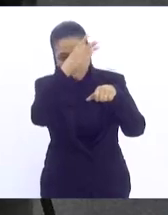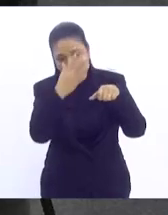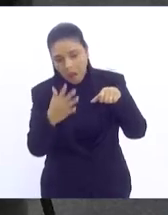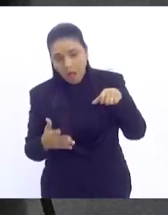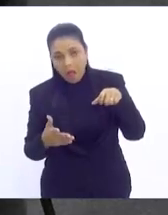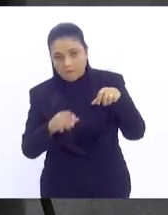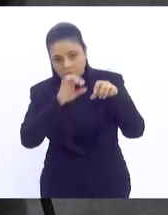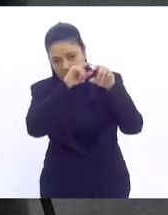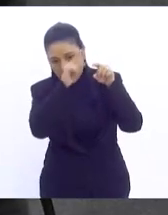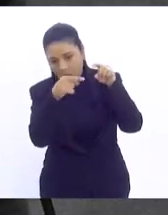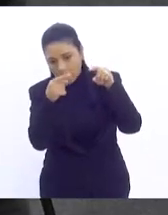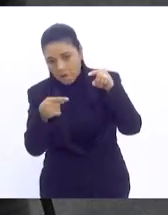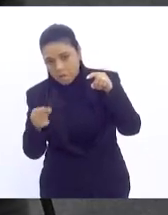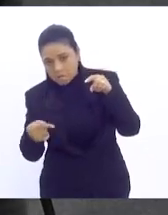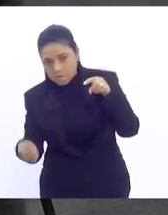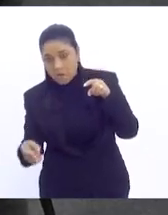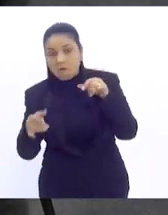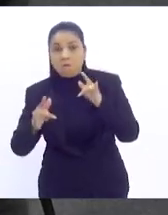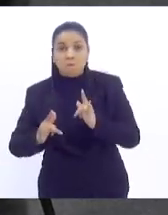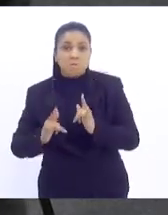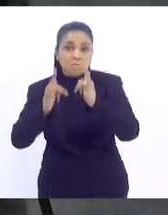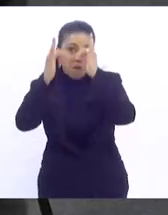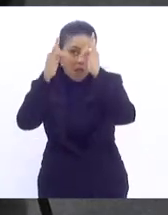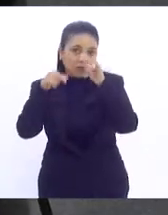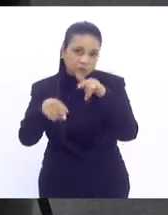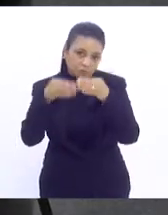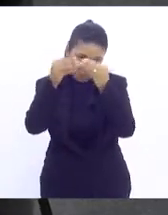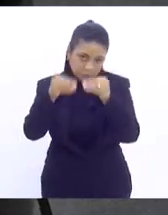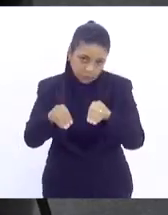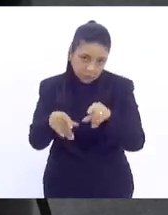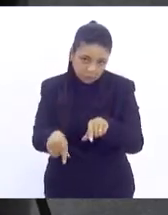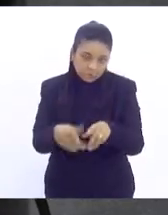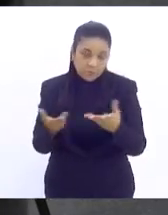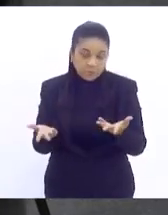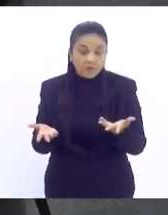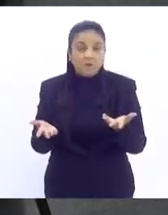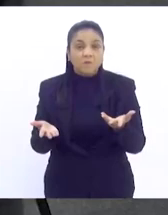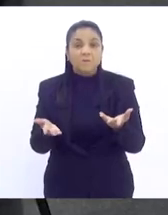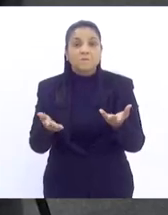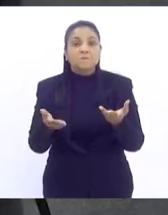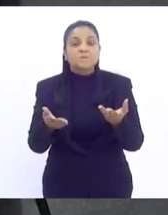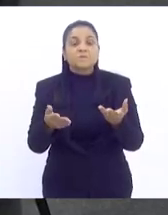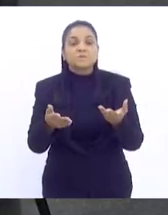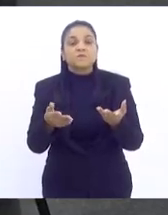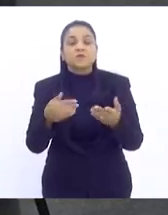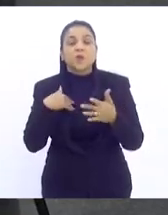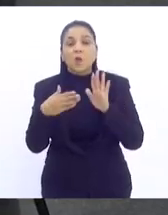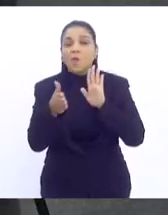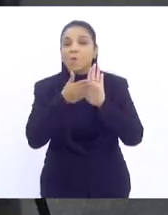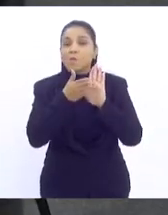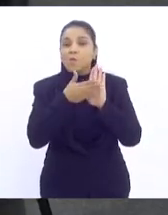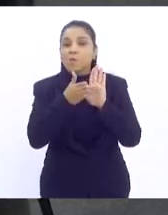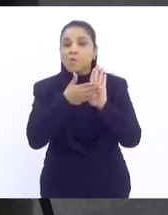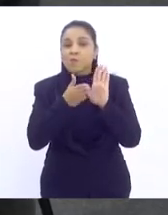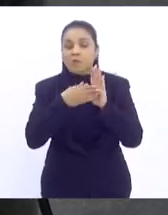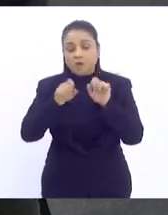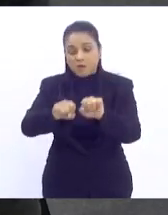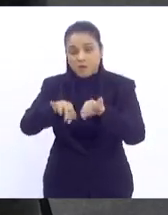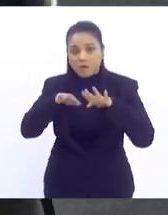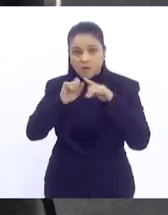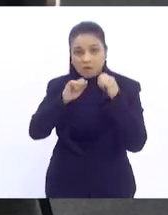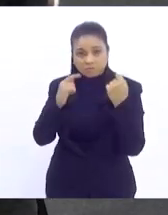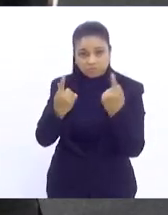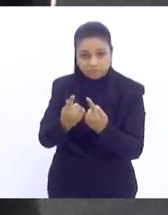prejuízos até um prédio local enfim senhora Presidente o que eu quero propor aqui é que a Assembleia